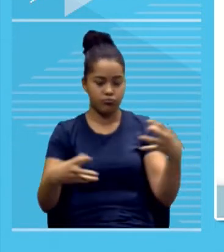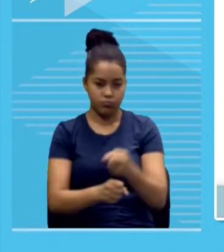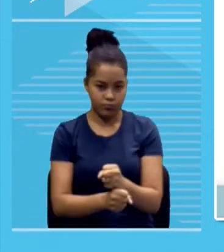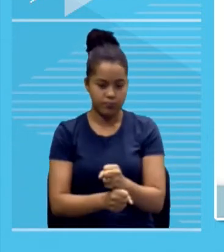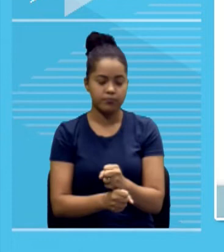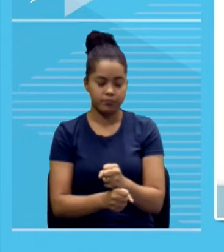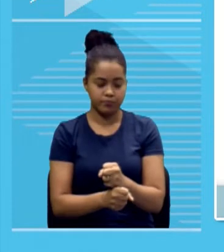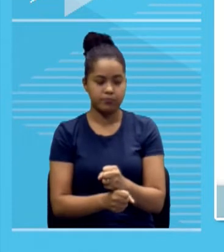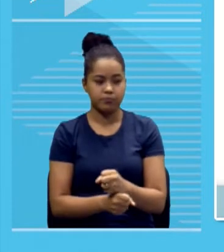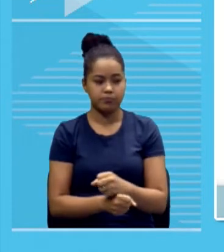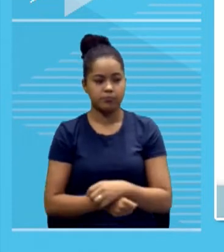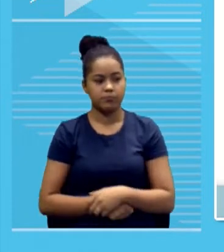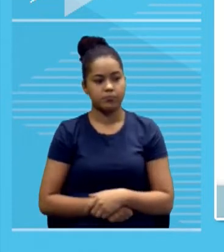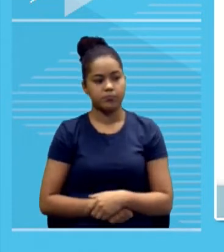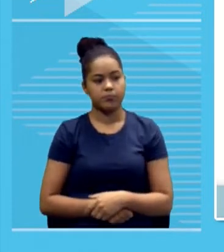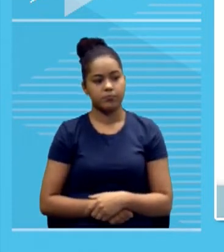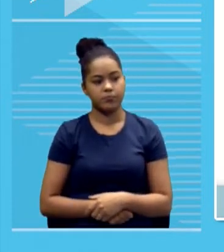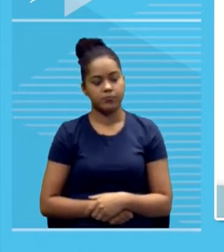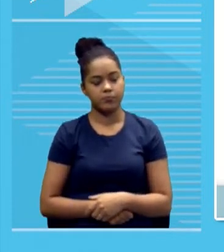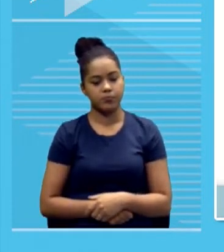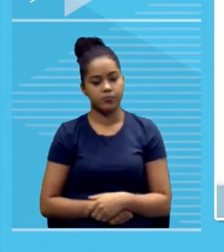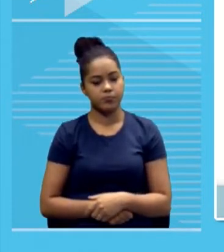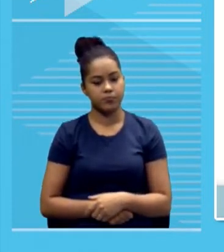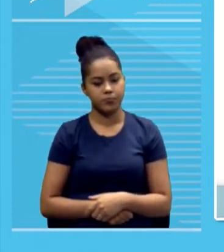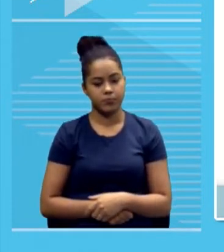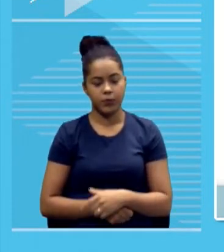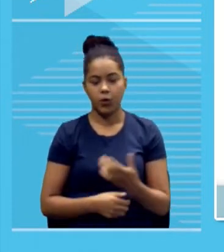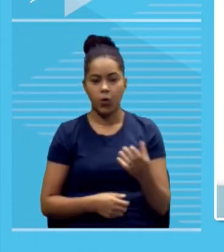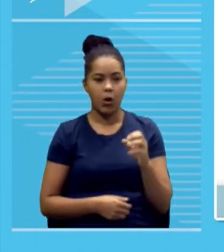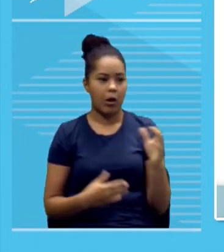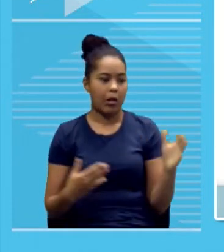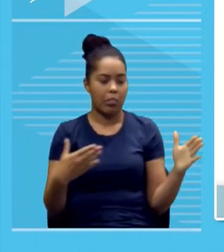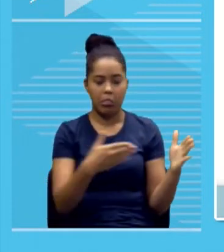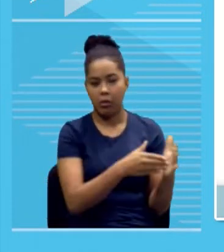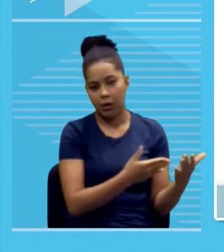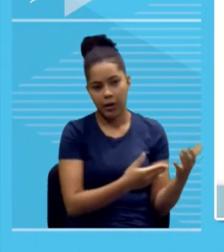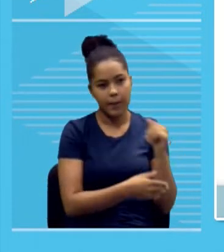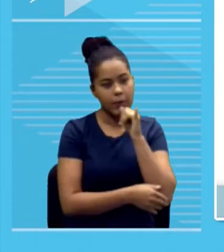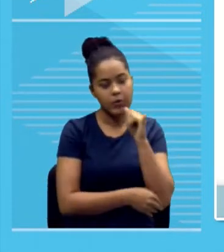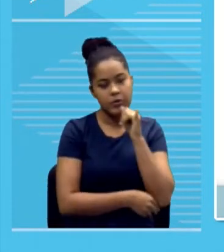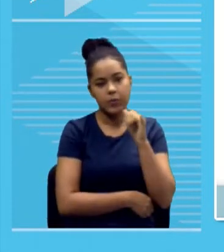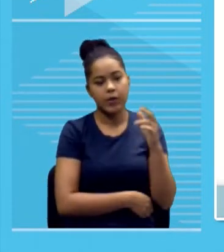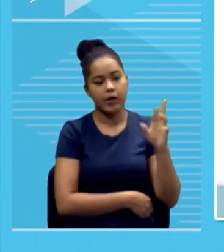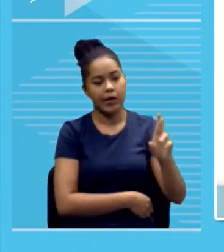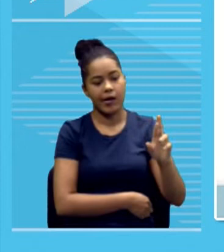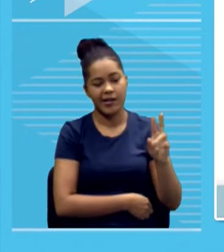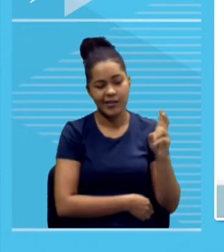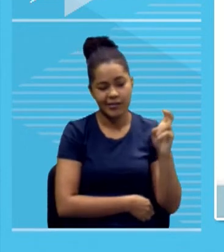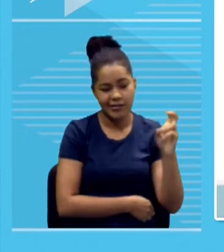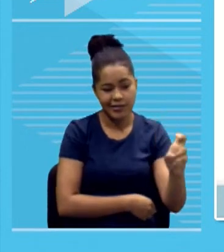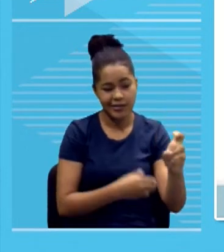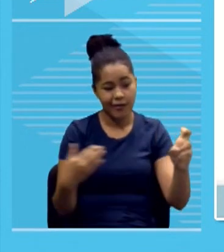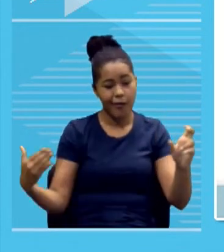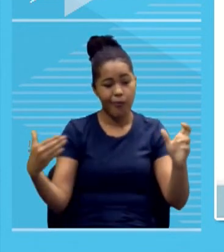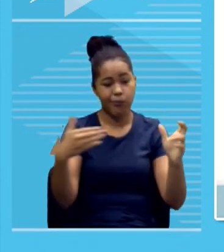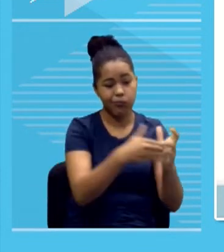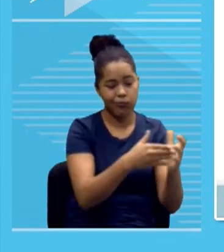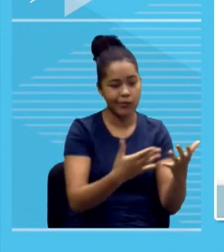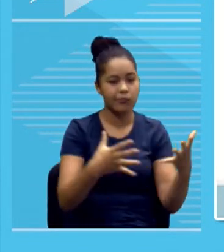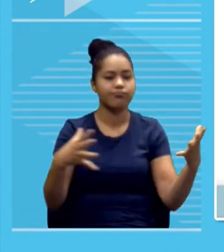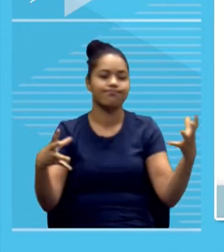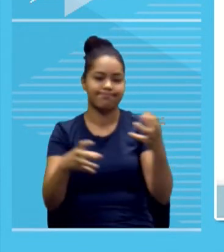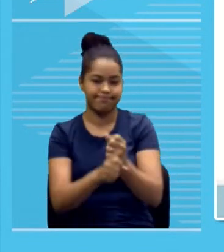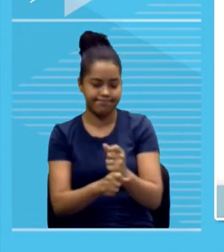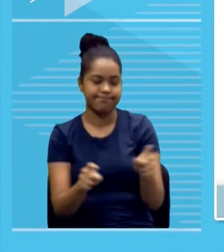infinitos resistores que tiverem, mais até o Rn. Se for até o 5, R1, R2, R3 até o